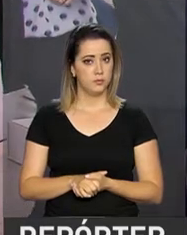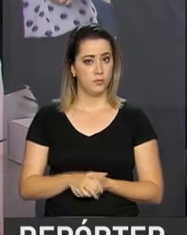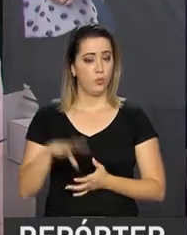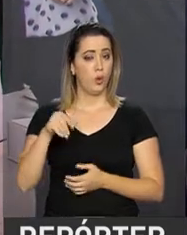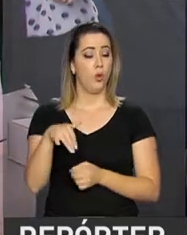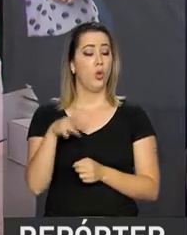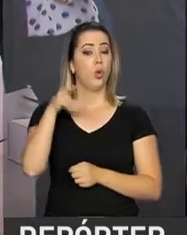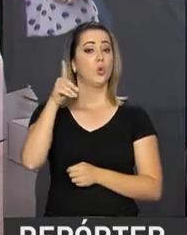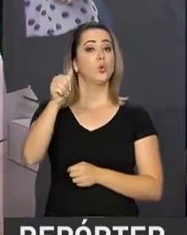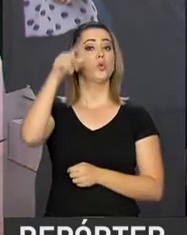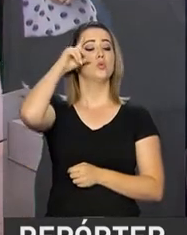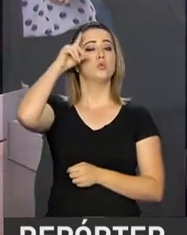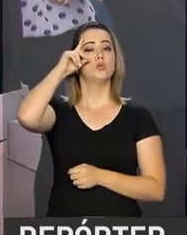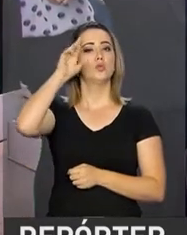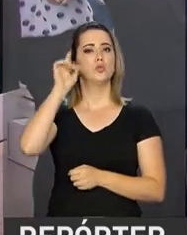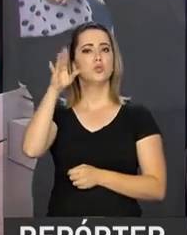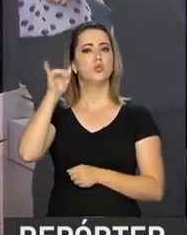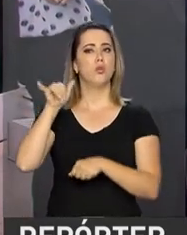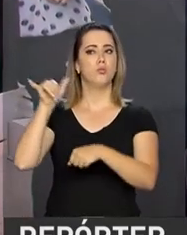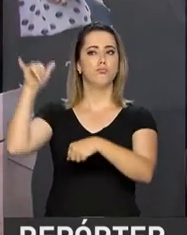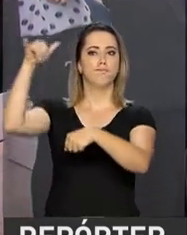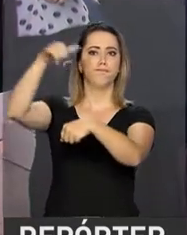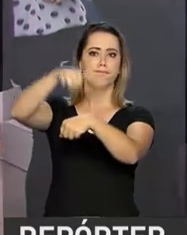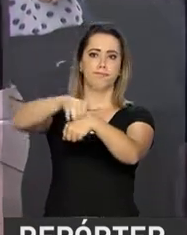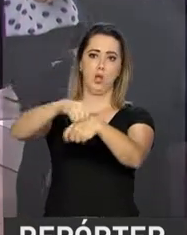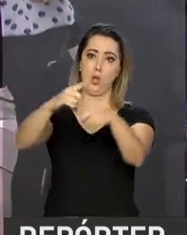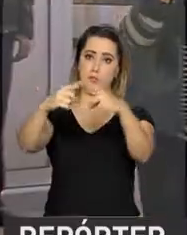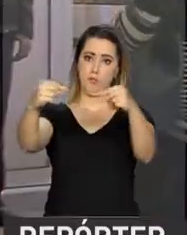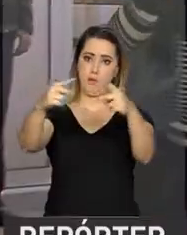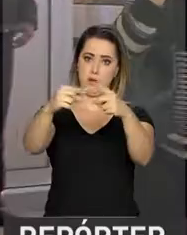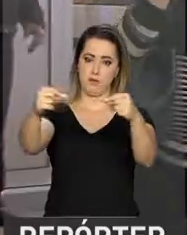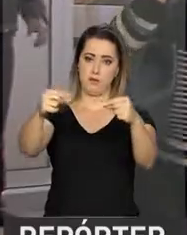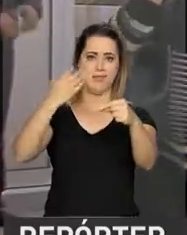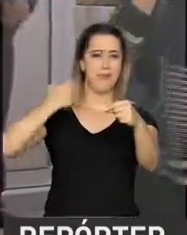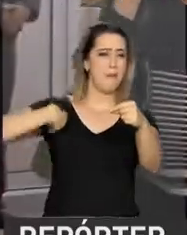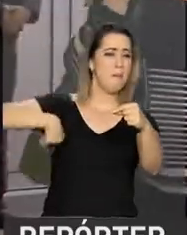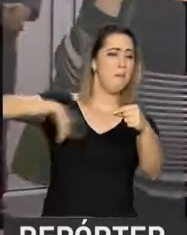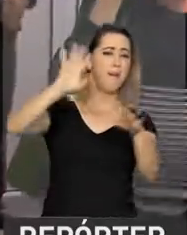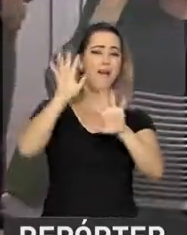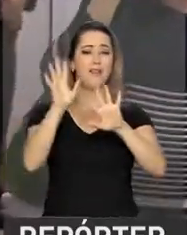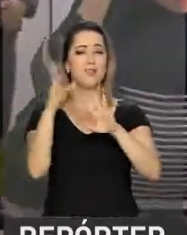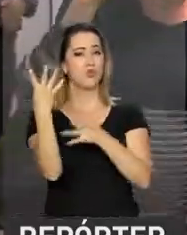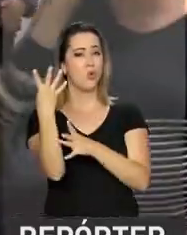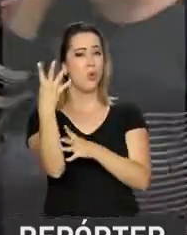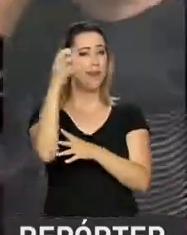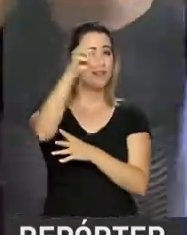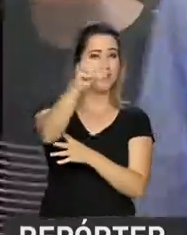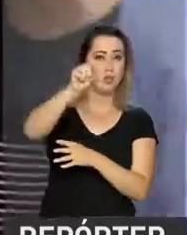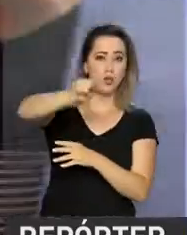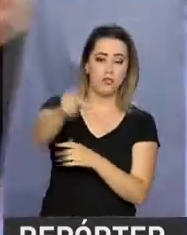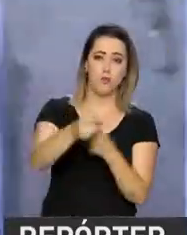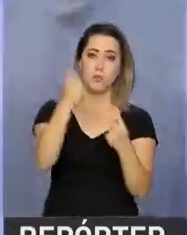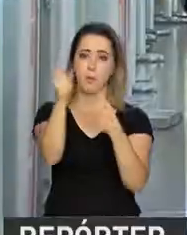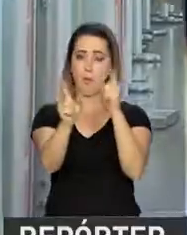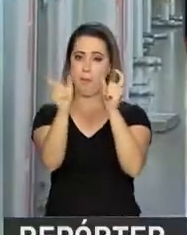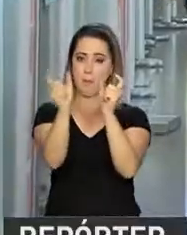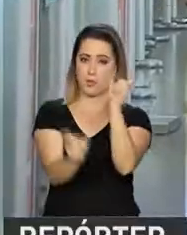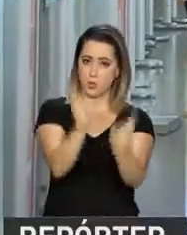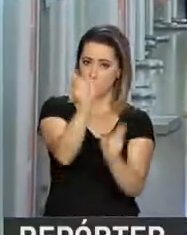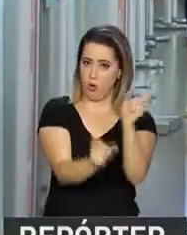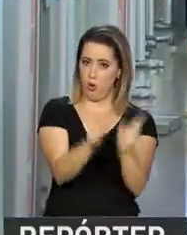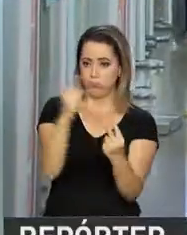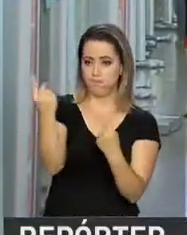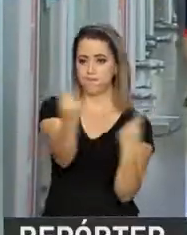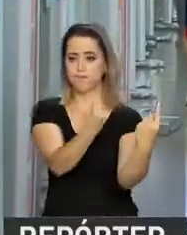Por dia, só no Aeroporto Internacional Juscelino Kubitschek, em Brasília, circulam uma média de 49 mil passageiros.